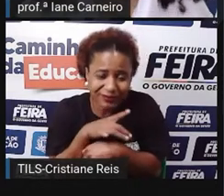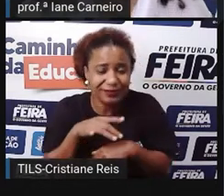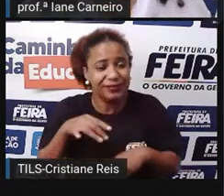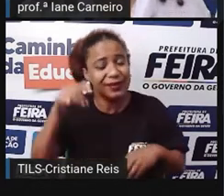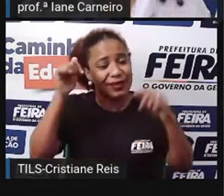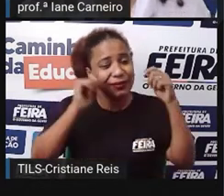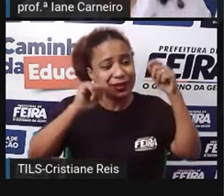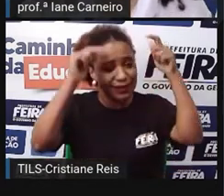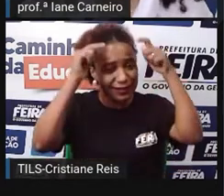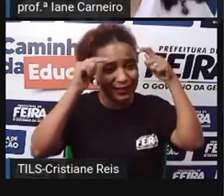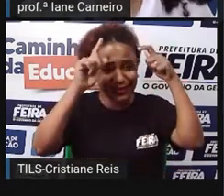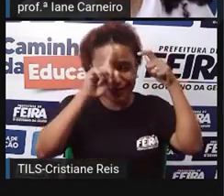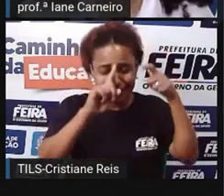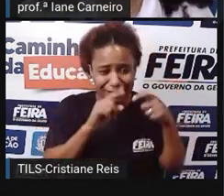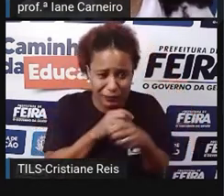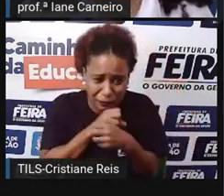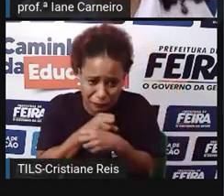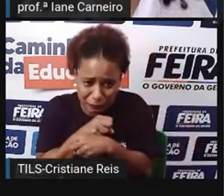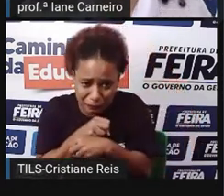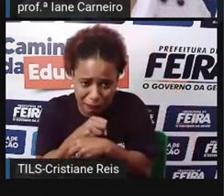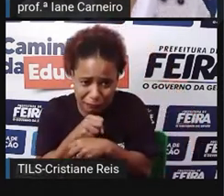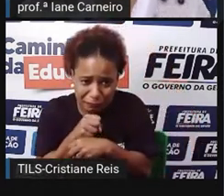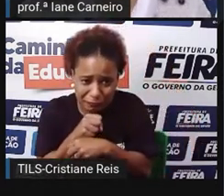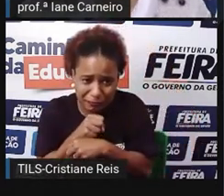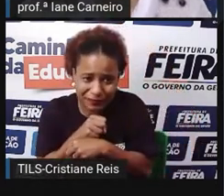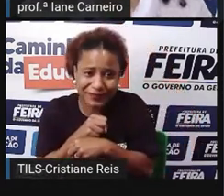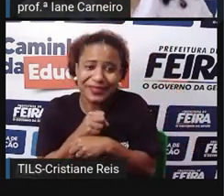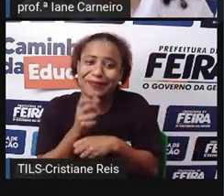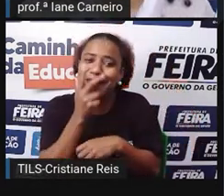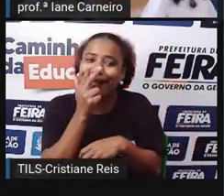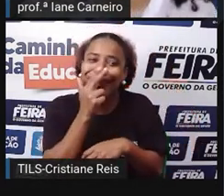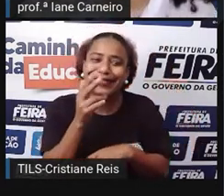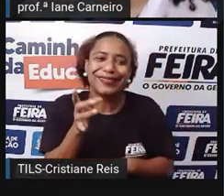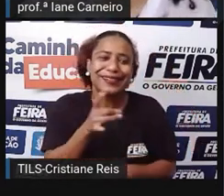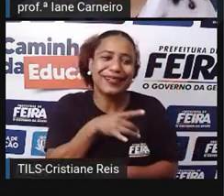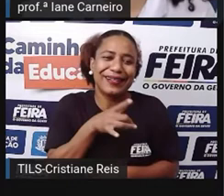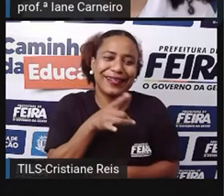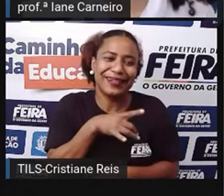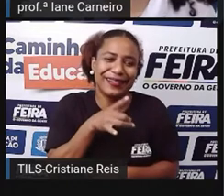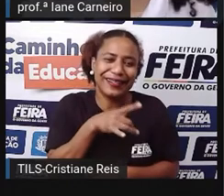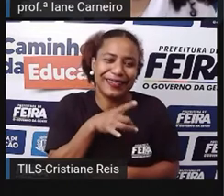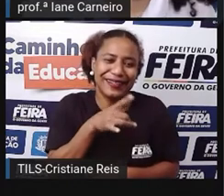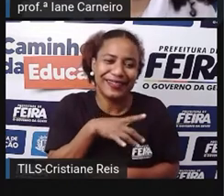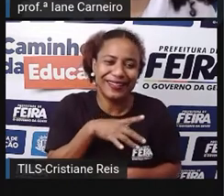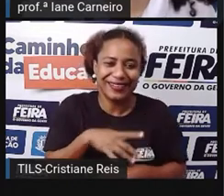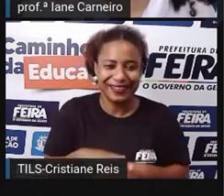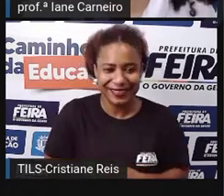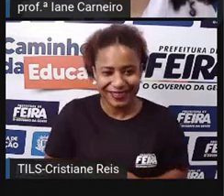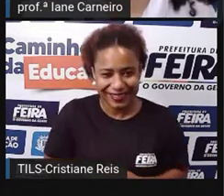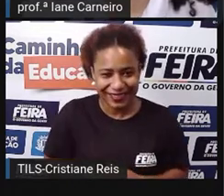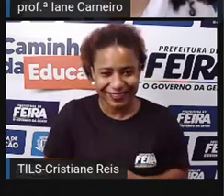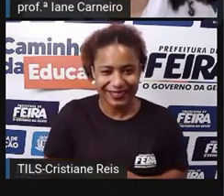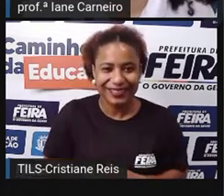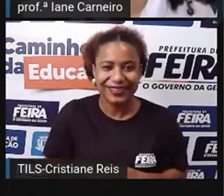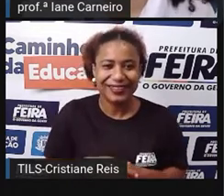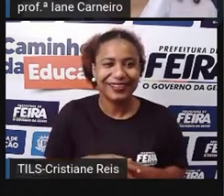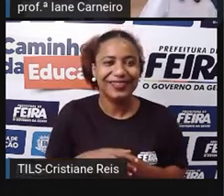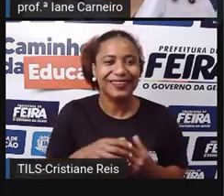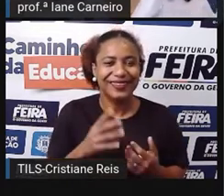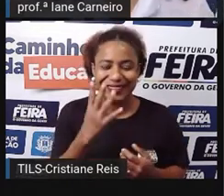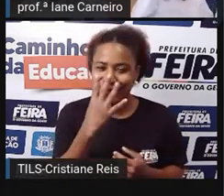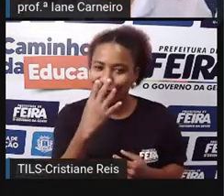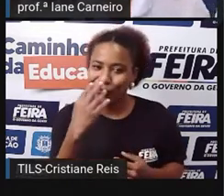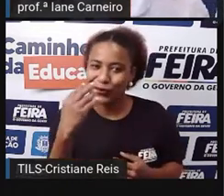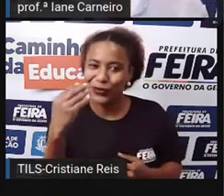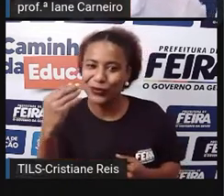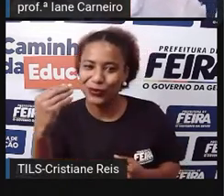ser comido, com vela e tudo inteirinho. Olha só, lobo, bolo,